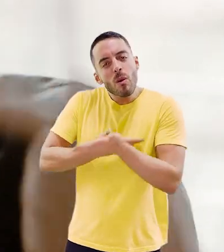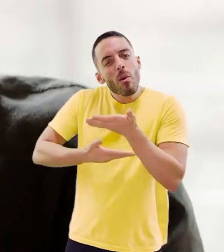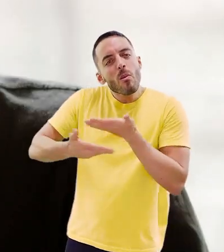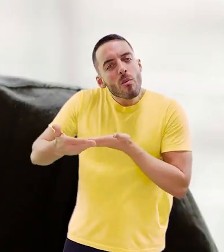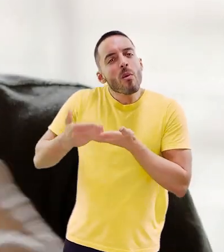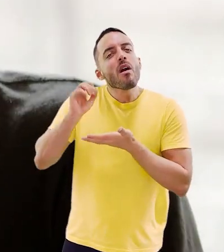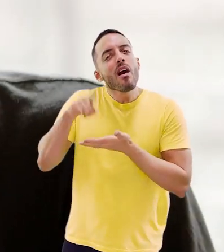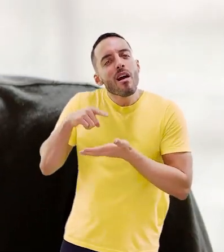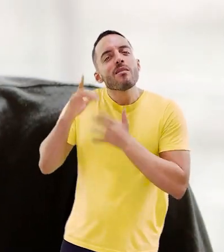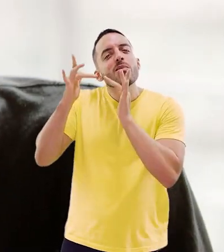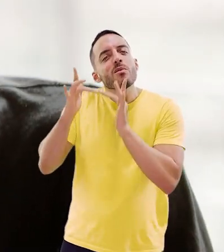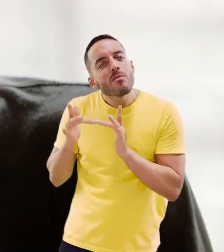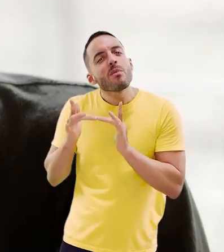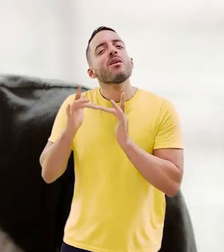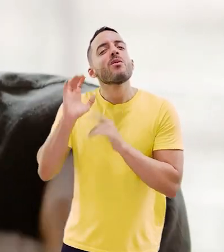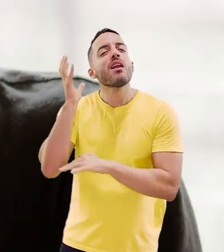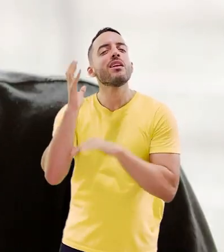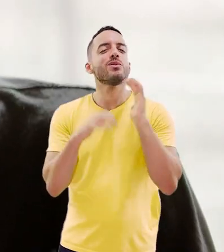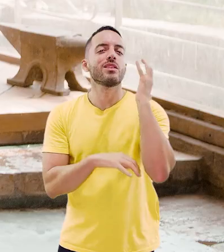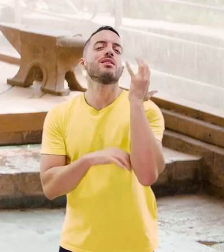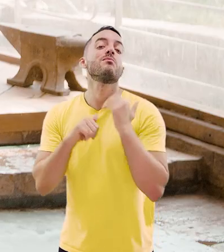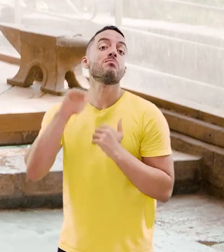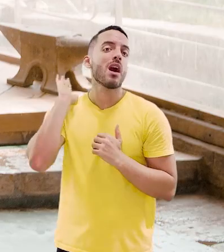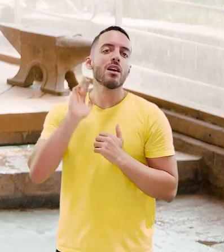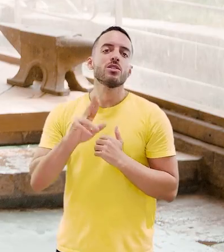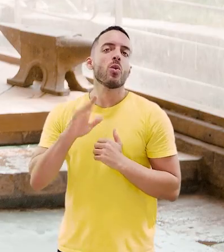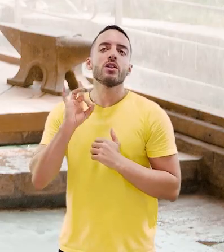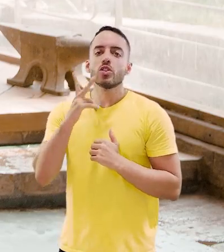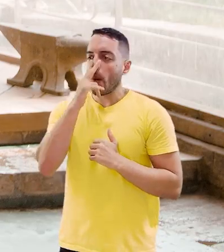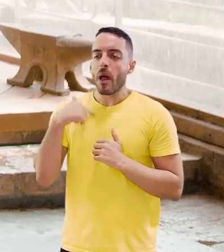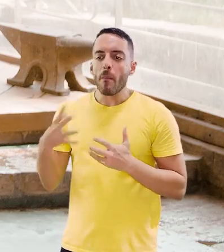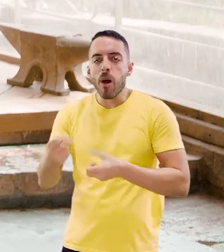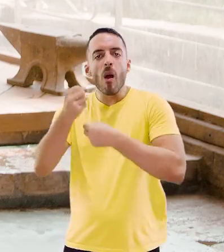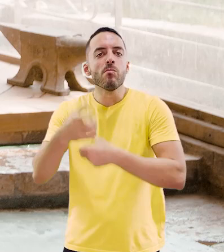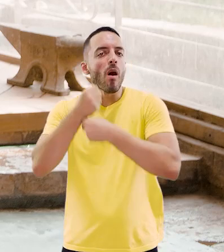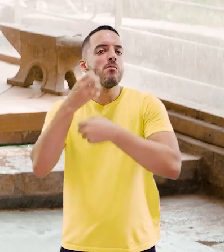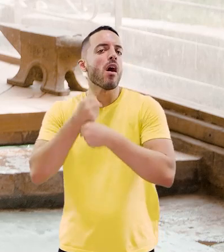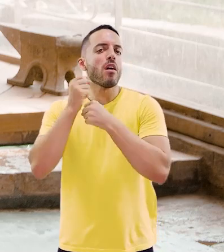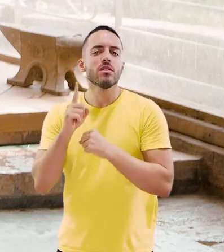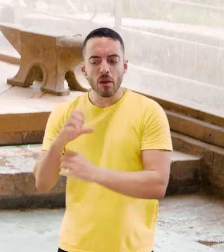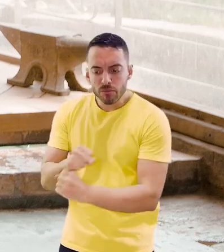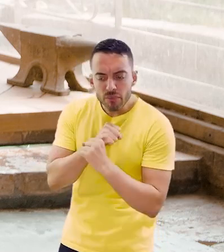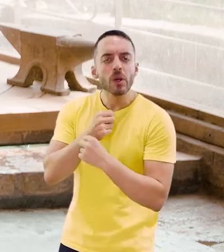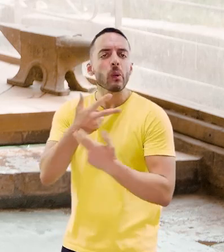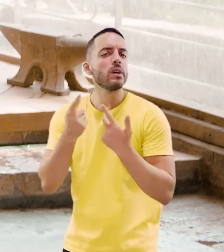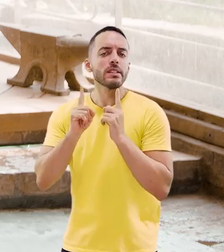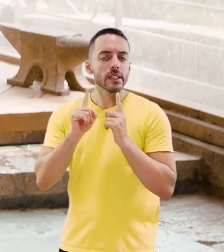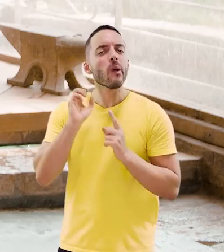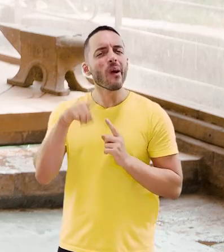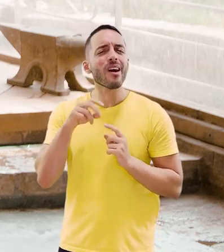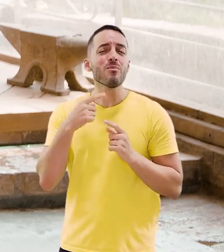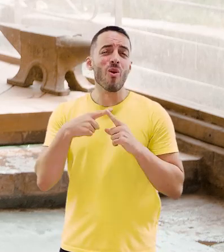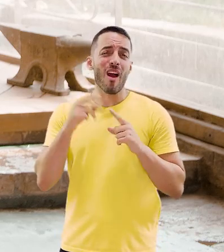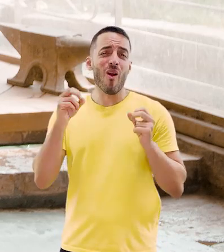que só a parte física da natureza, com a natureza. Porque realmente o agrobusiness, que é o agroveneno, né, que é o agrotóxico,